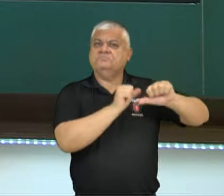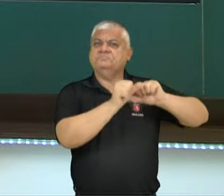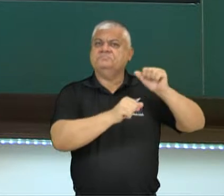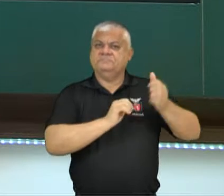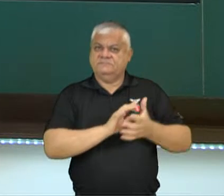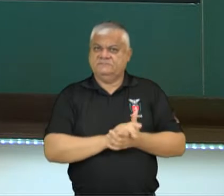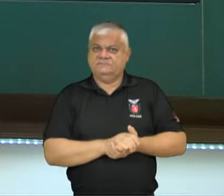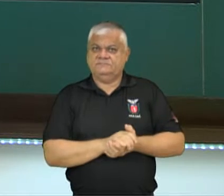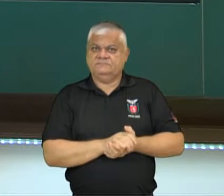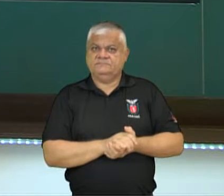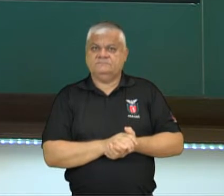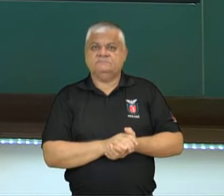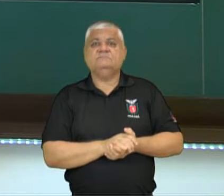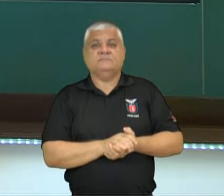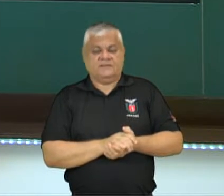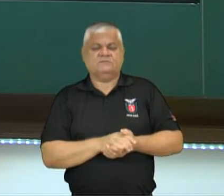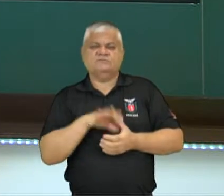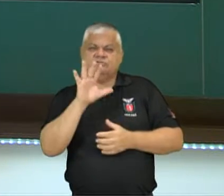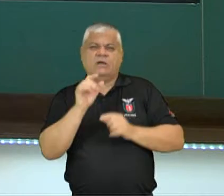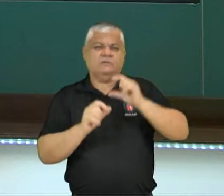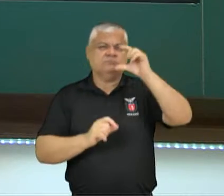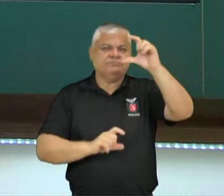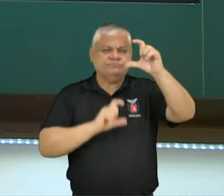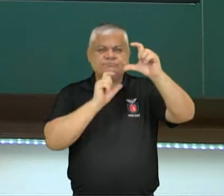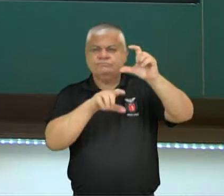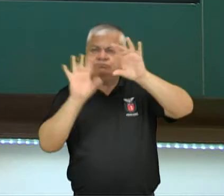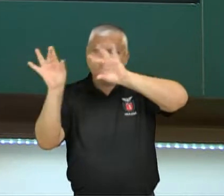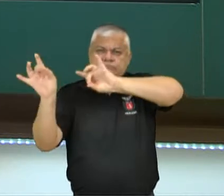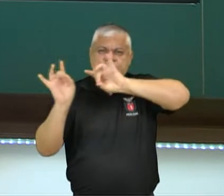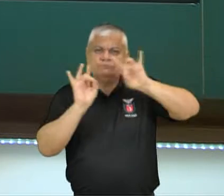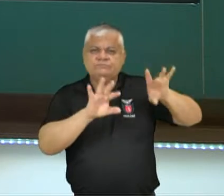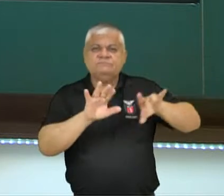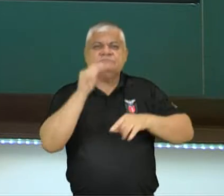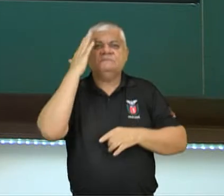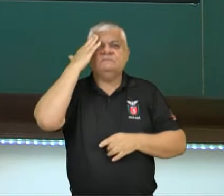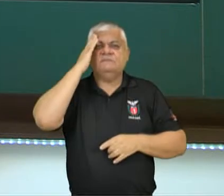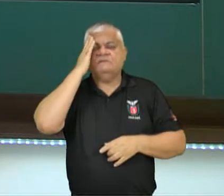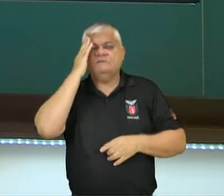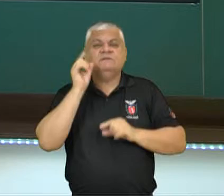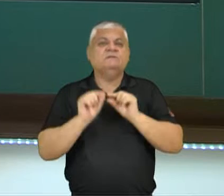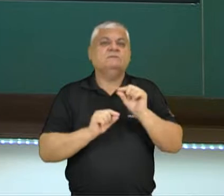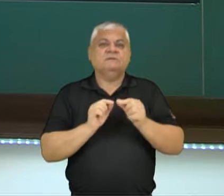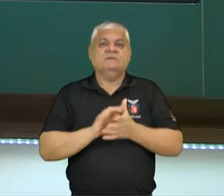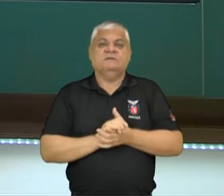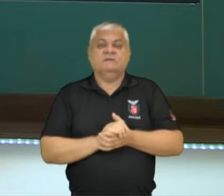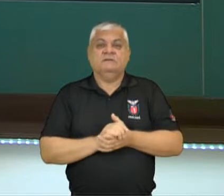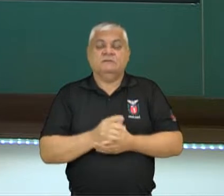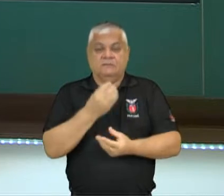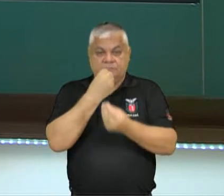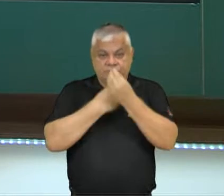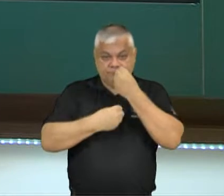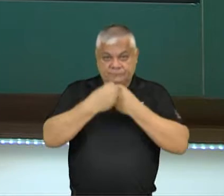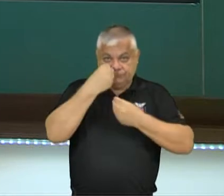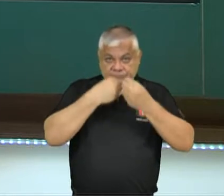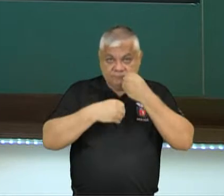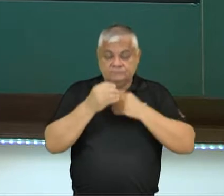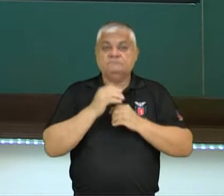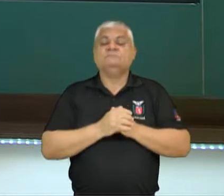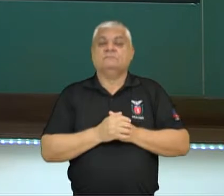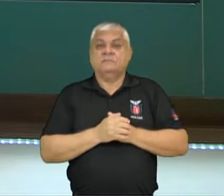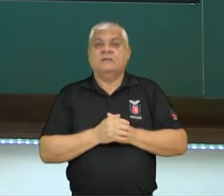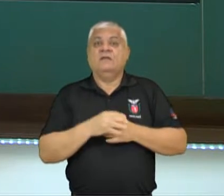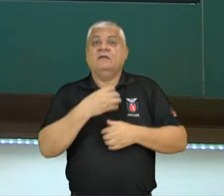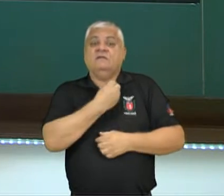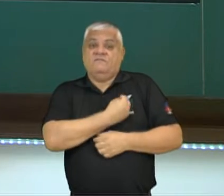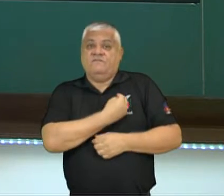começa. Então eu trouxe alguns trechos só dessa matéria para a gente entender que a nossa alimentação, o nosso estilo